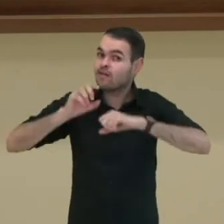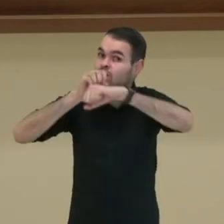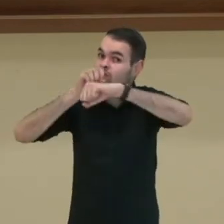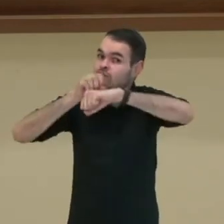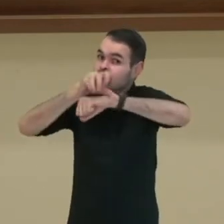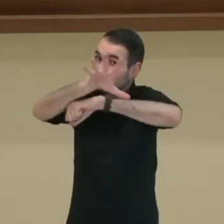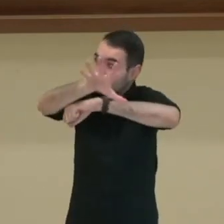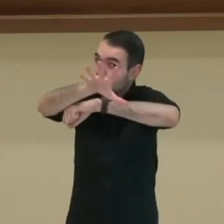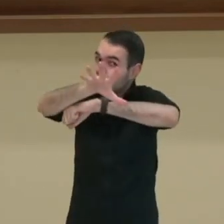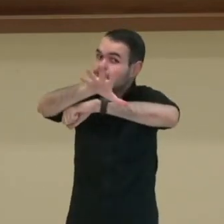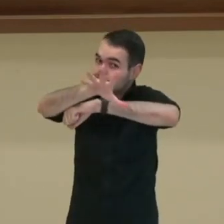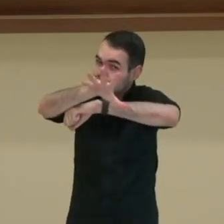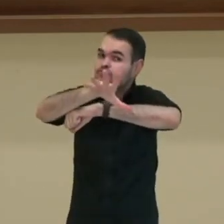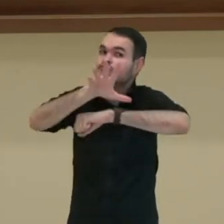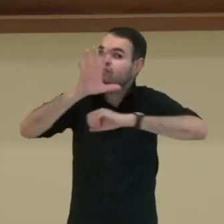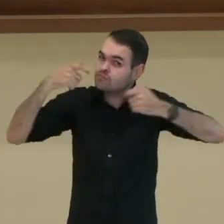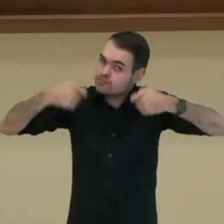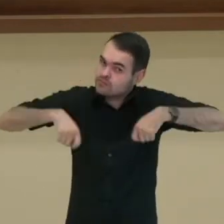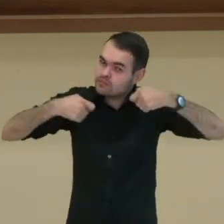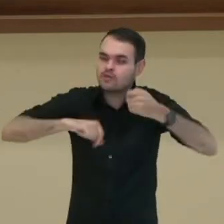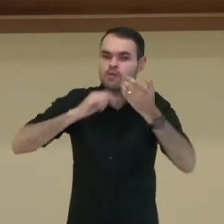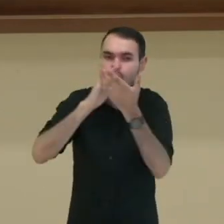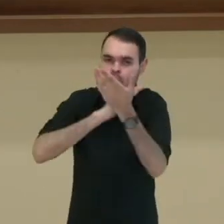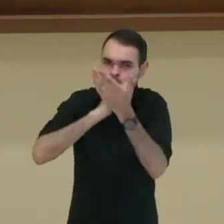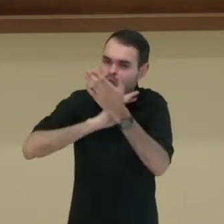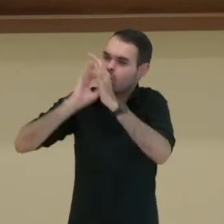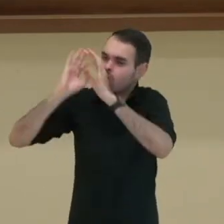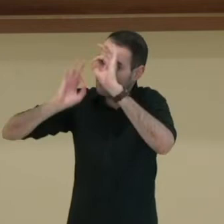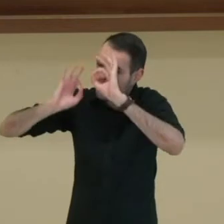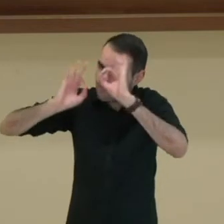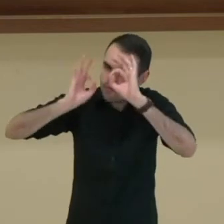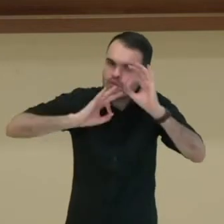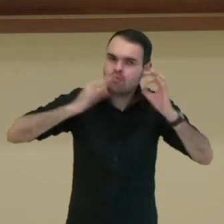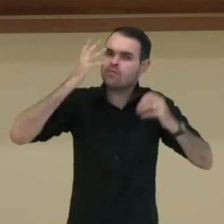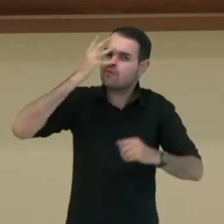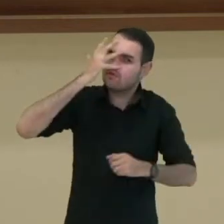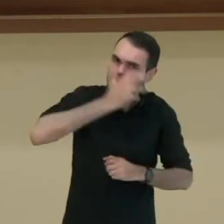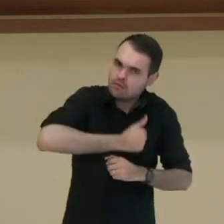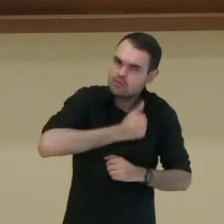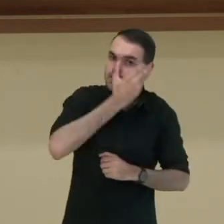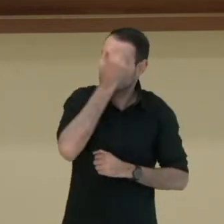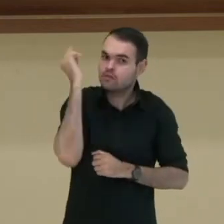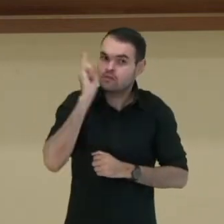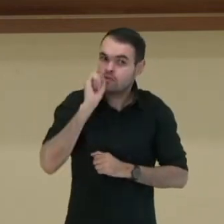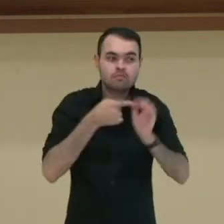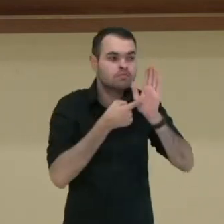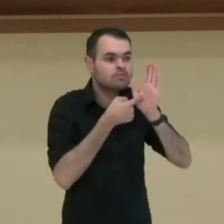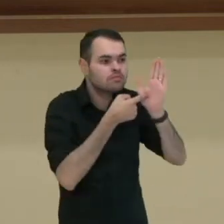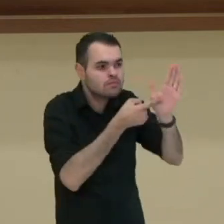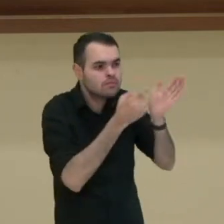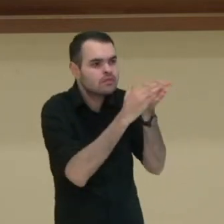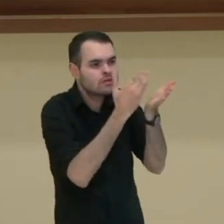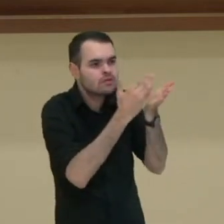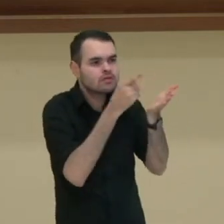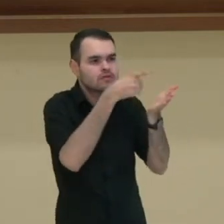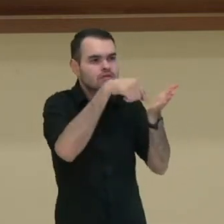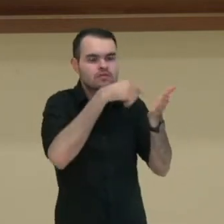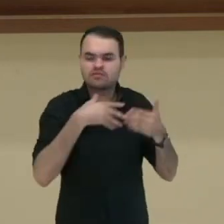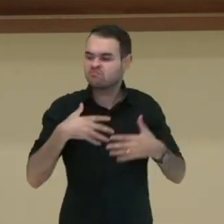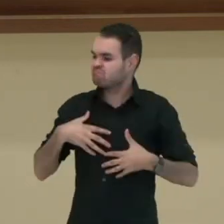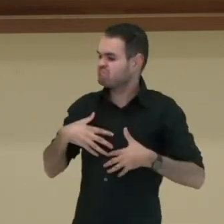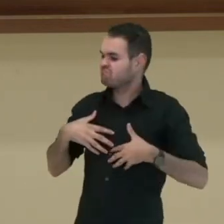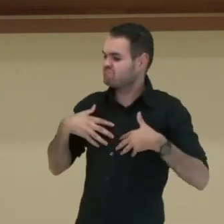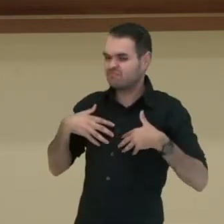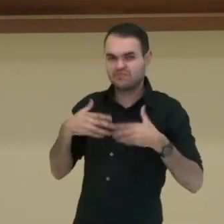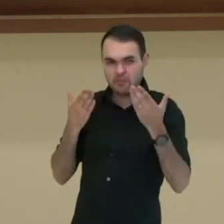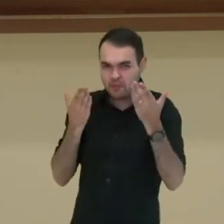sugestão, hein? Mantém seu caderninho aí bem organizado. Não esquece de mostrar para tua professora que vai ficar imensamente orgulhosa de você,